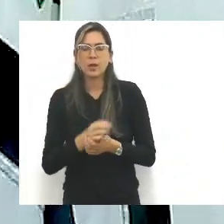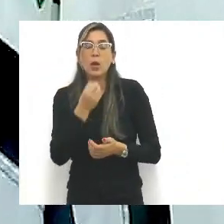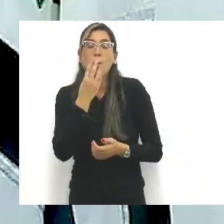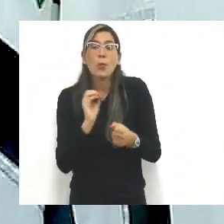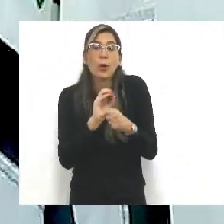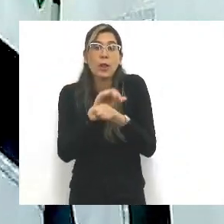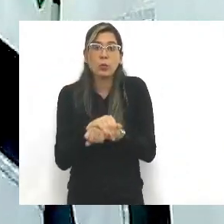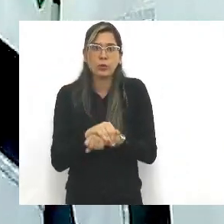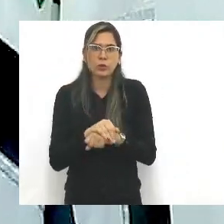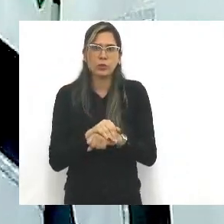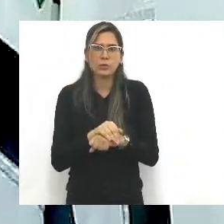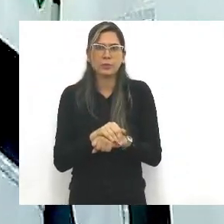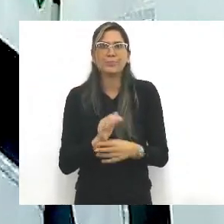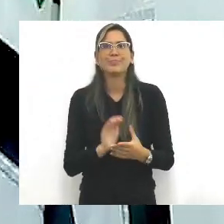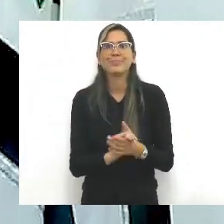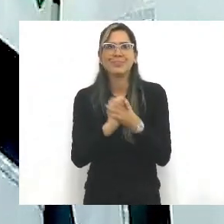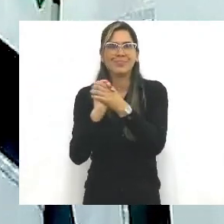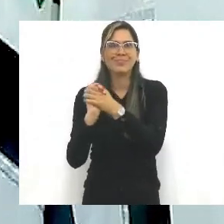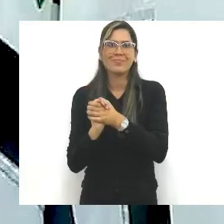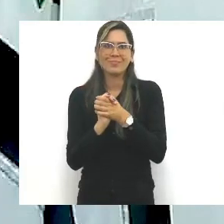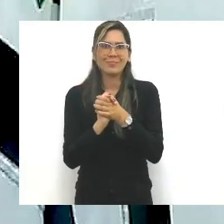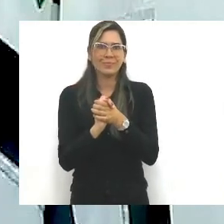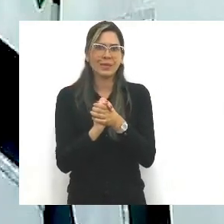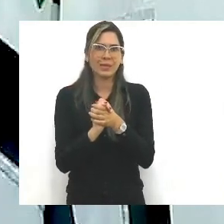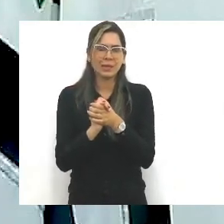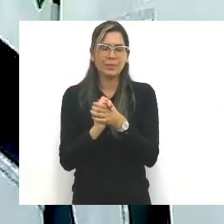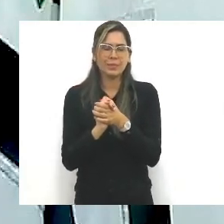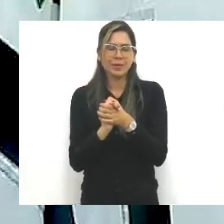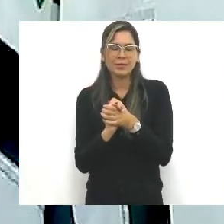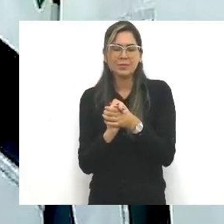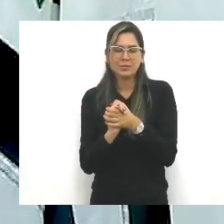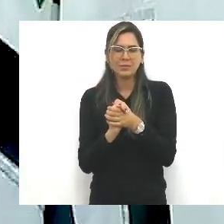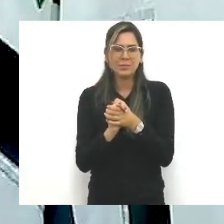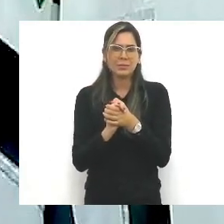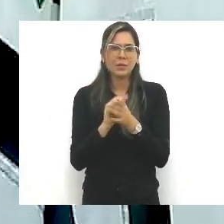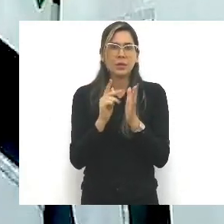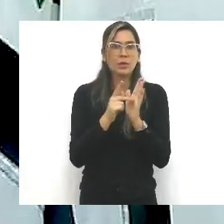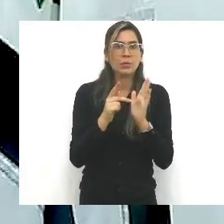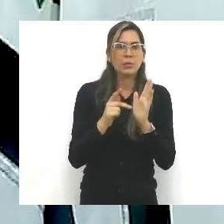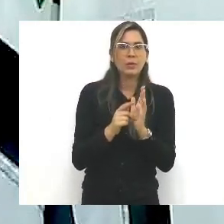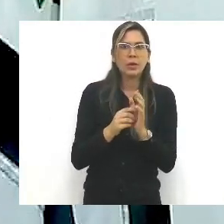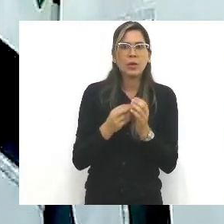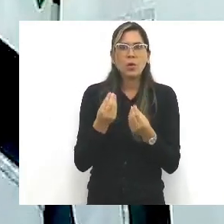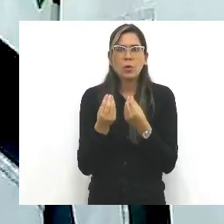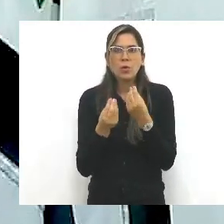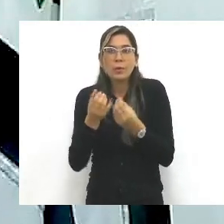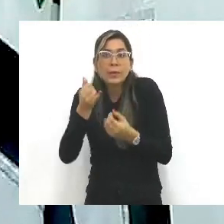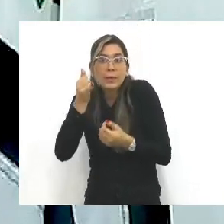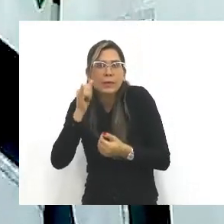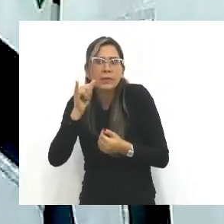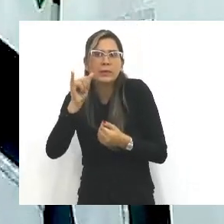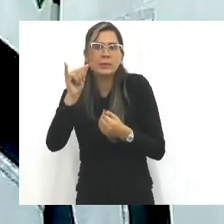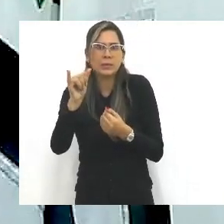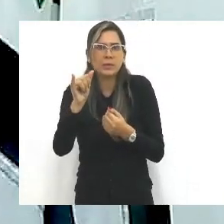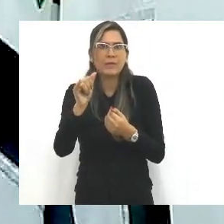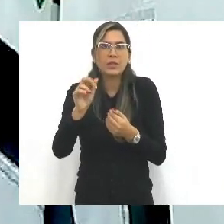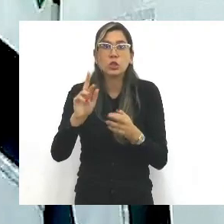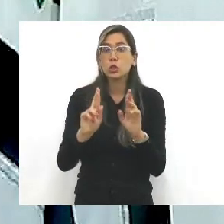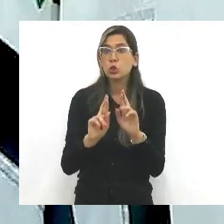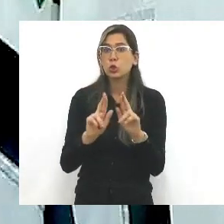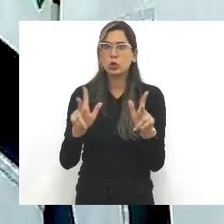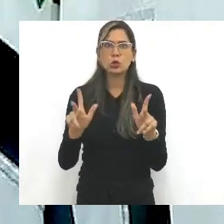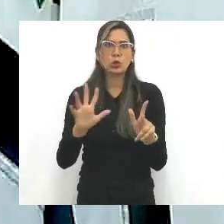noite. Parabéns, Coronel Ikeda, pela iniciativa. Levar prevenção para as pessoas faz toda a